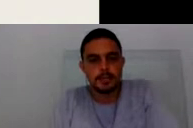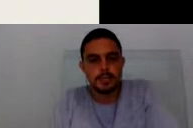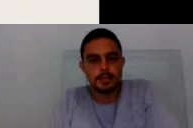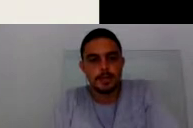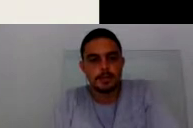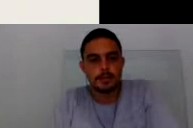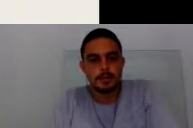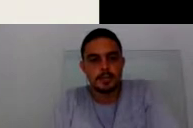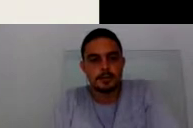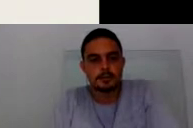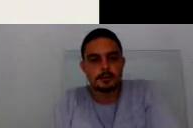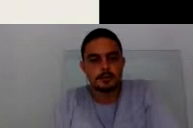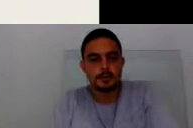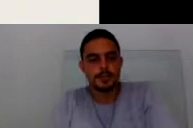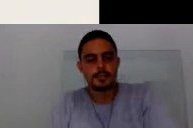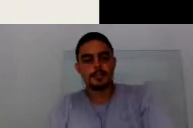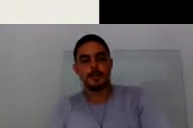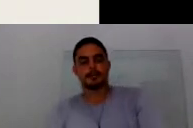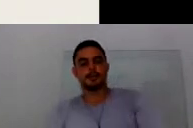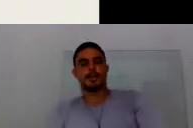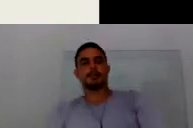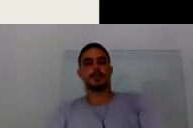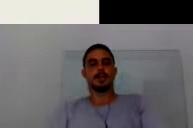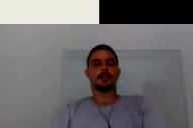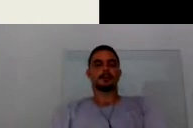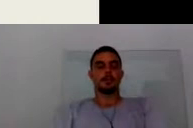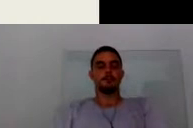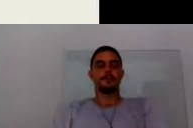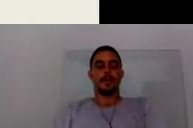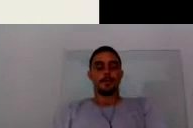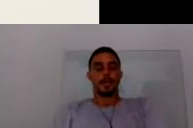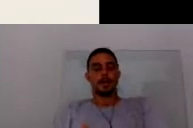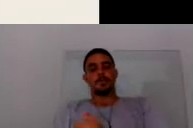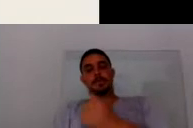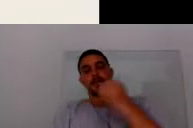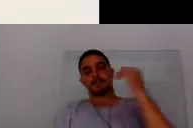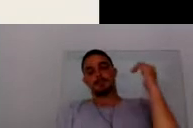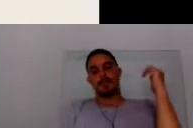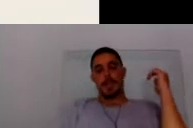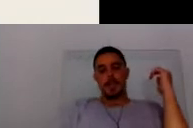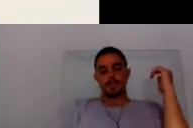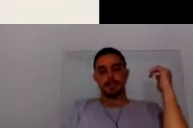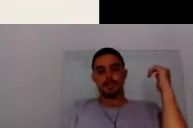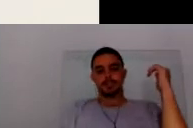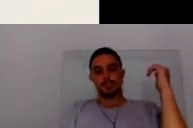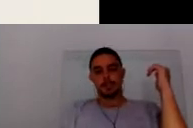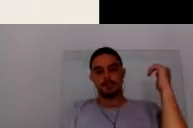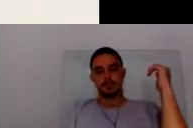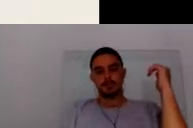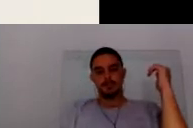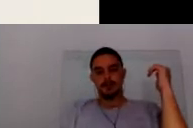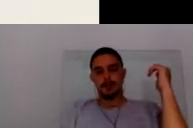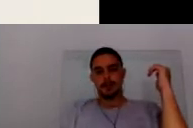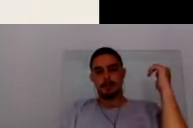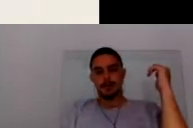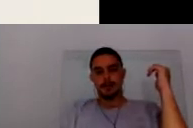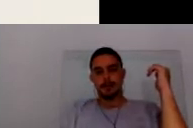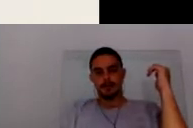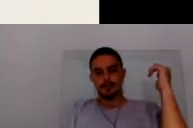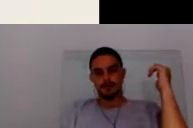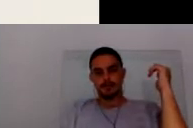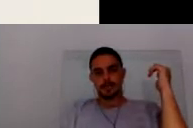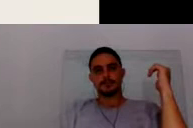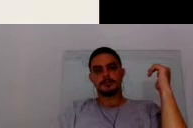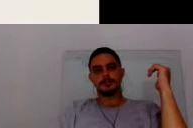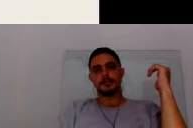solo? Tá? Taxa de aplicação de água no solo, ou taxa de aplicação de água na irrigação? O que acontece? Essa taxa de aplicação ela nunca pode